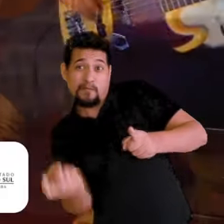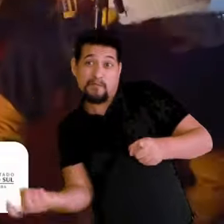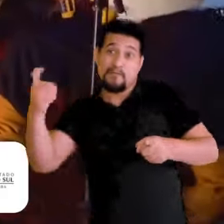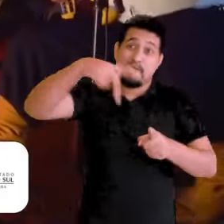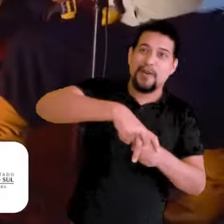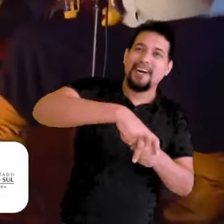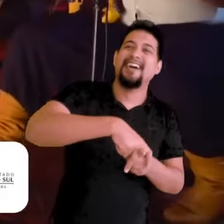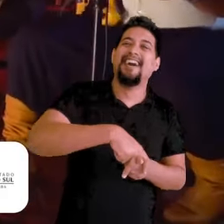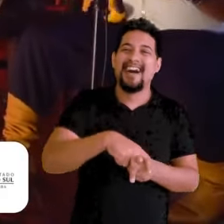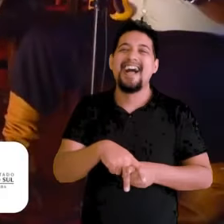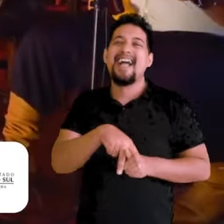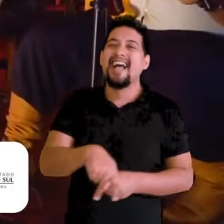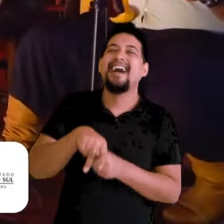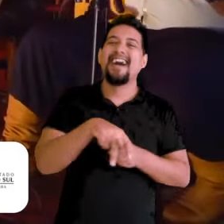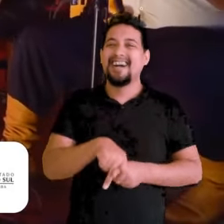tombo.